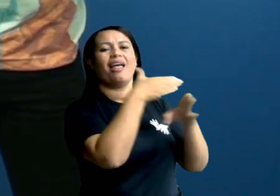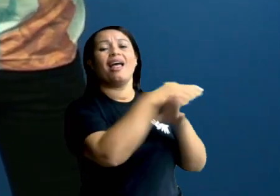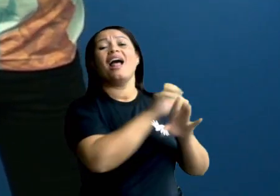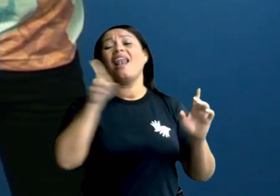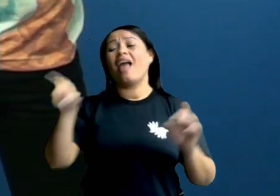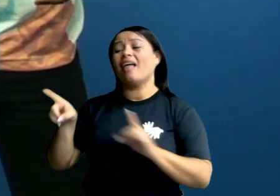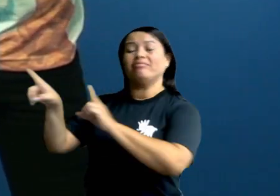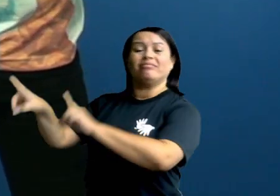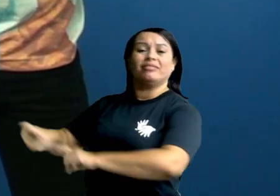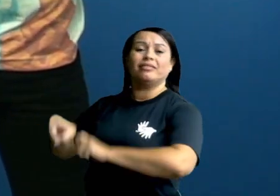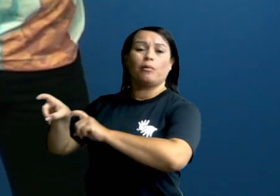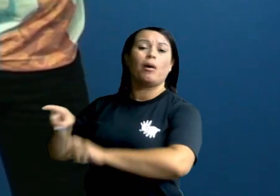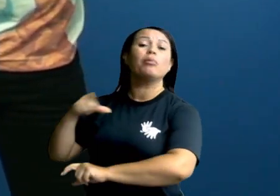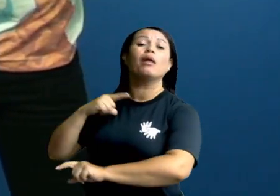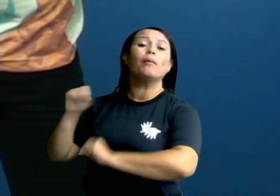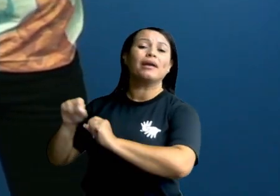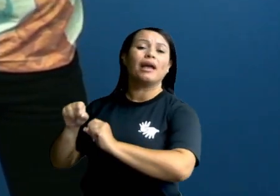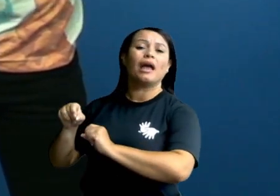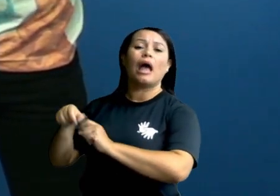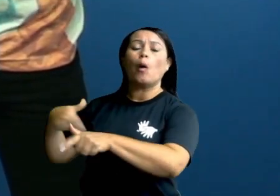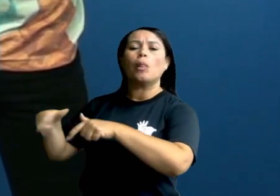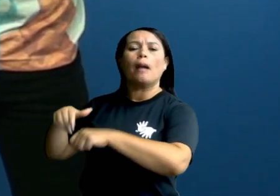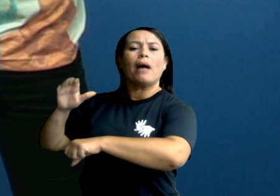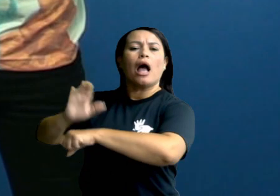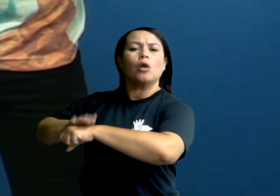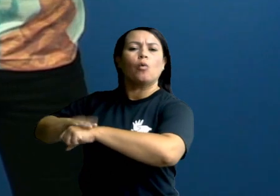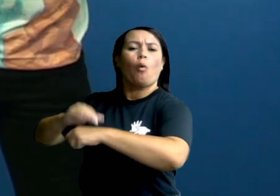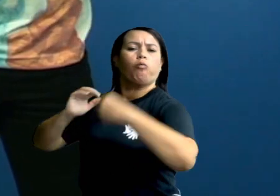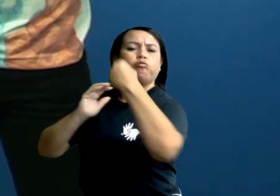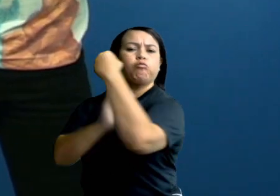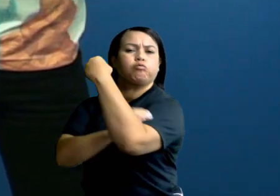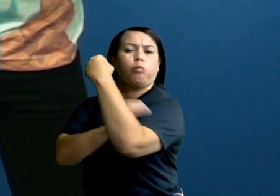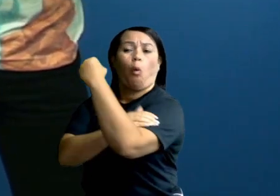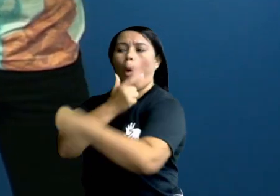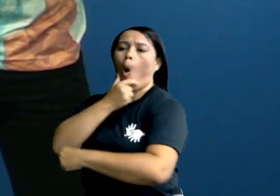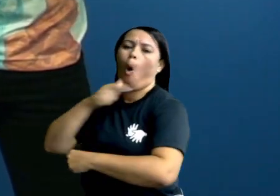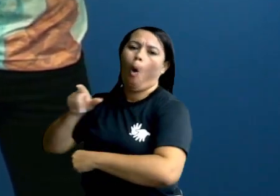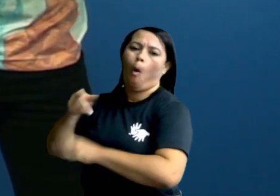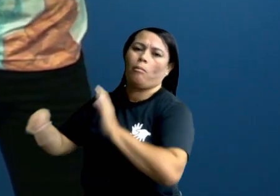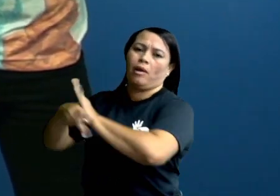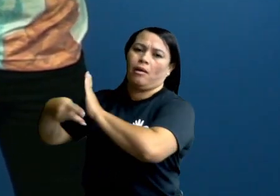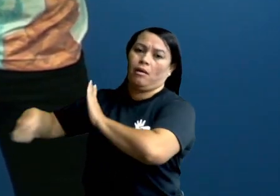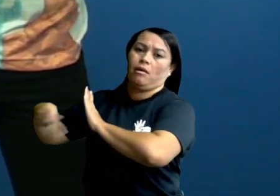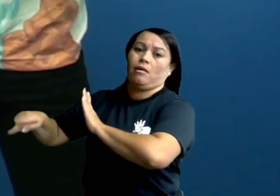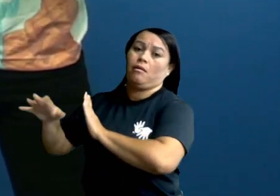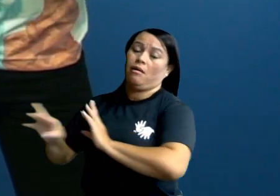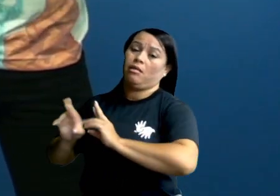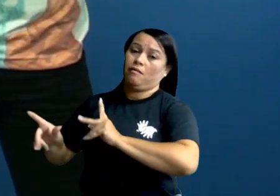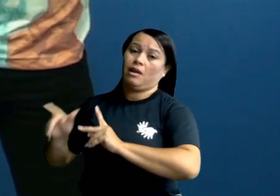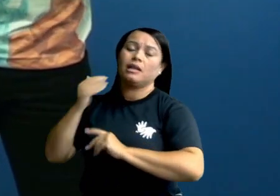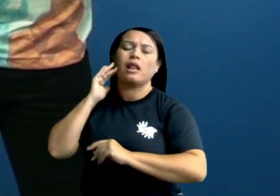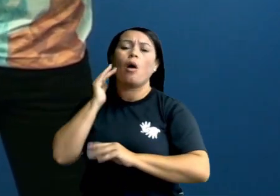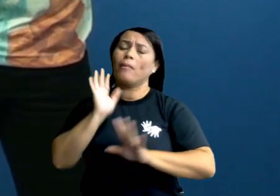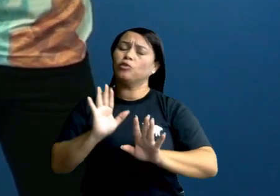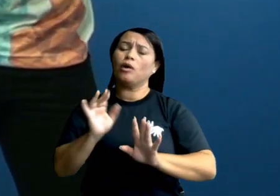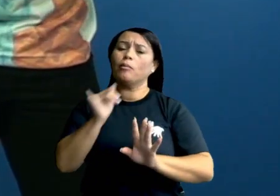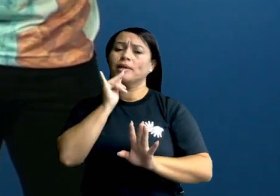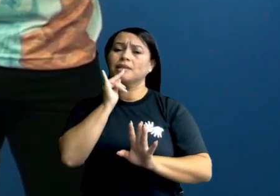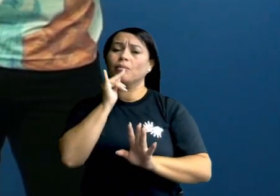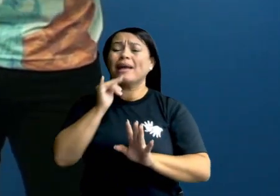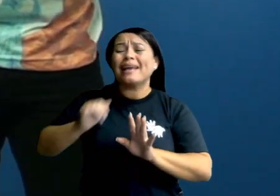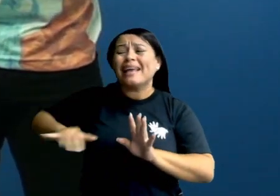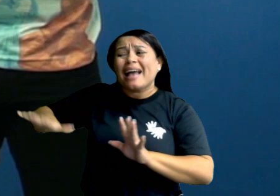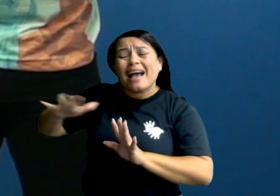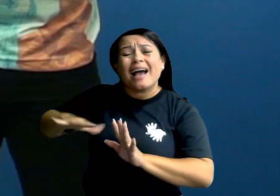rural, há um trabalho que é mais ligado à força braçal, e não que a mulher não tenha força nesse sentido, mas é que essas atividades não são